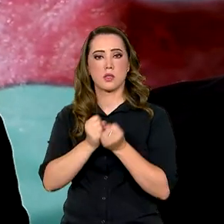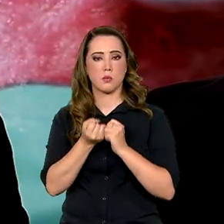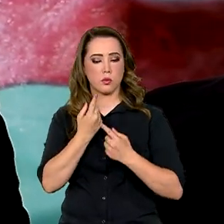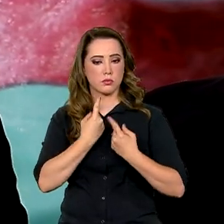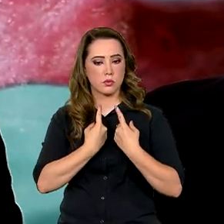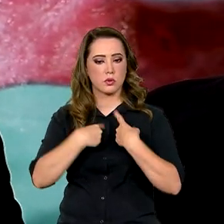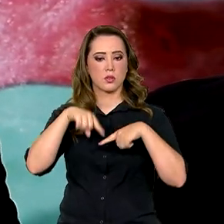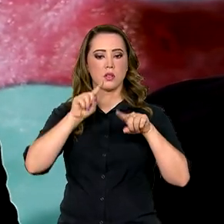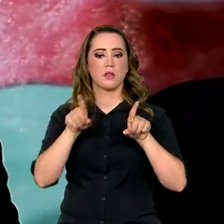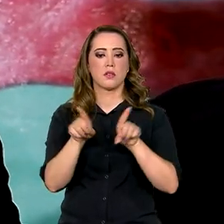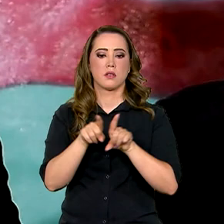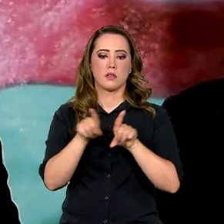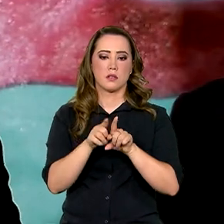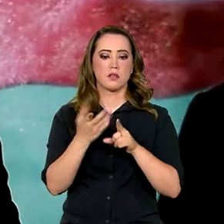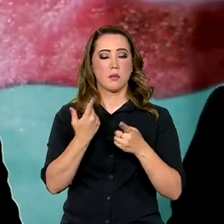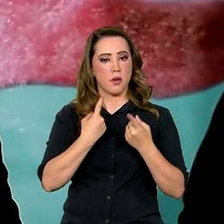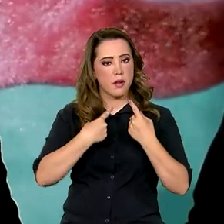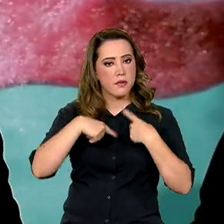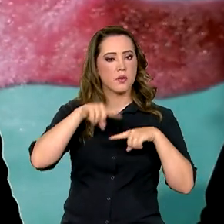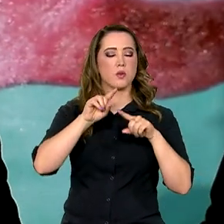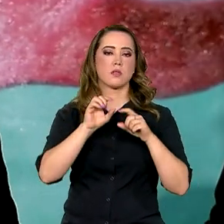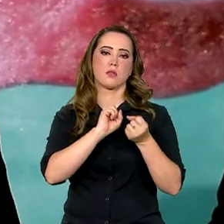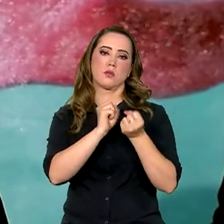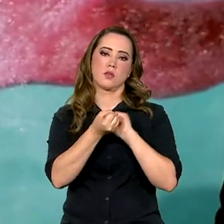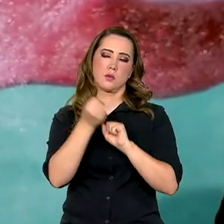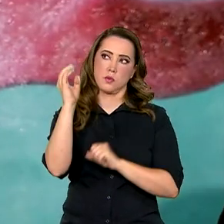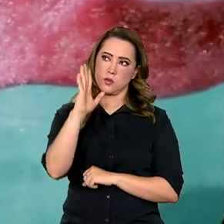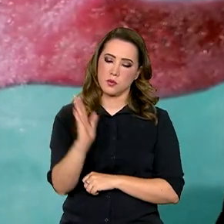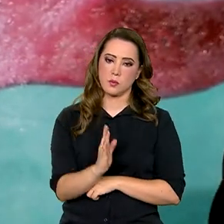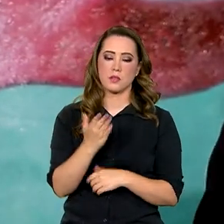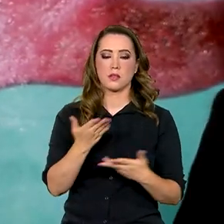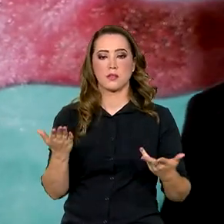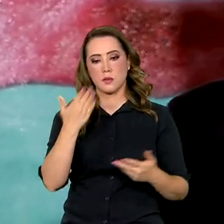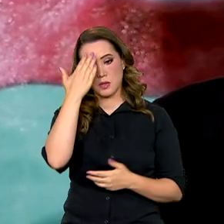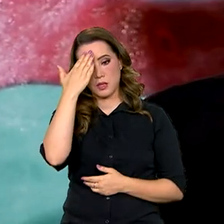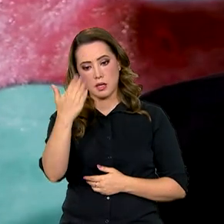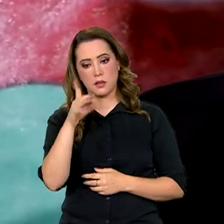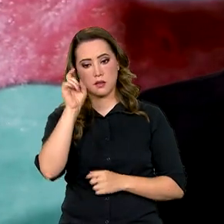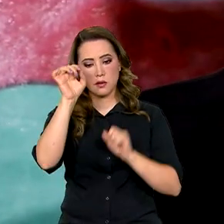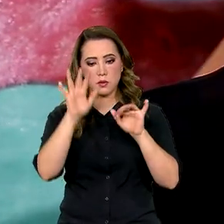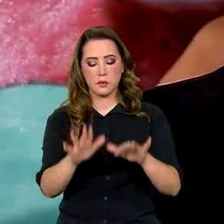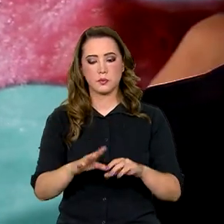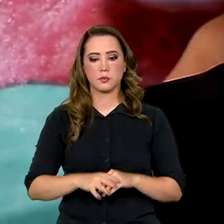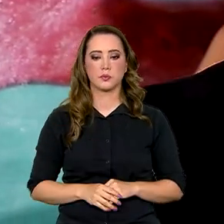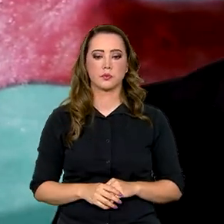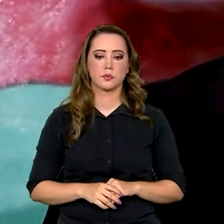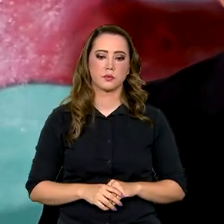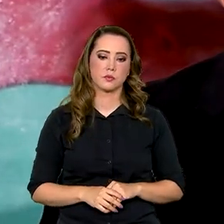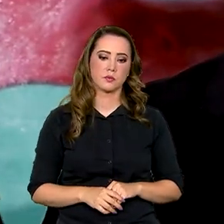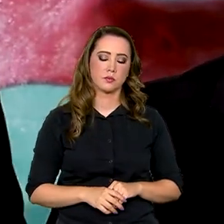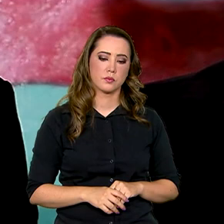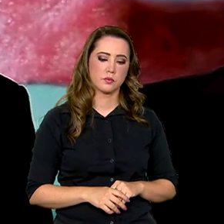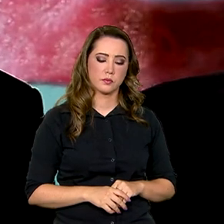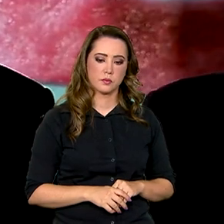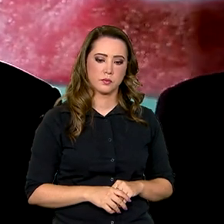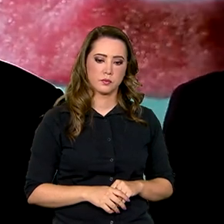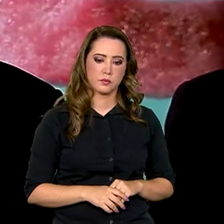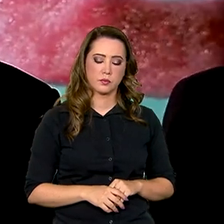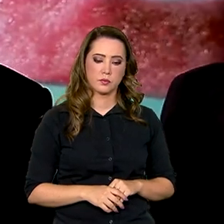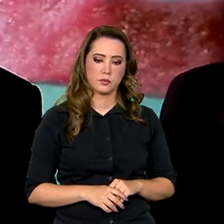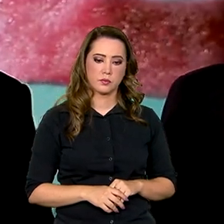acima de tudo uma revolução no esporte nacional brasileiro muito obrigado que Deus abençoe perspectiva de que a